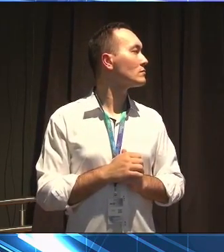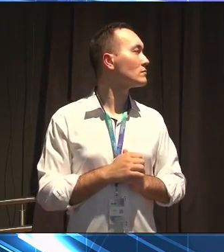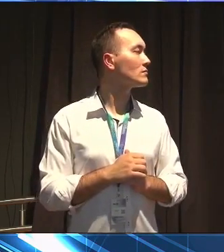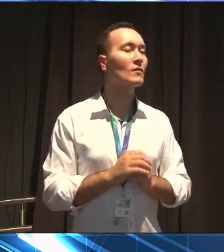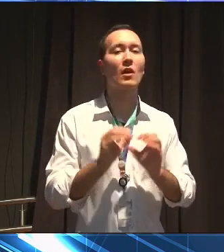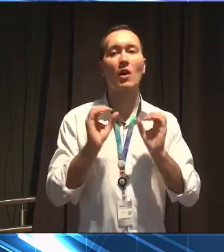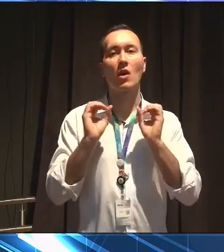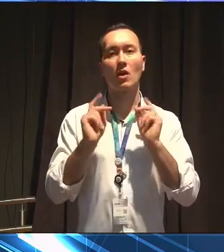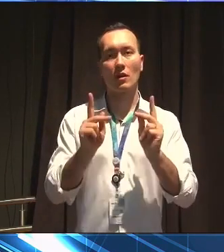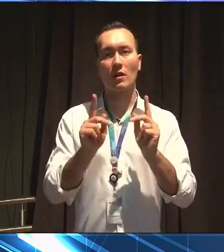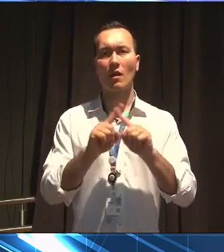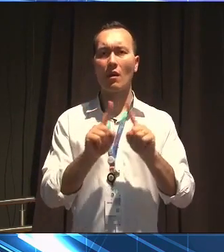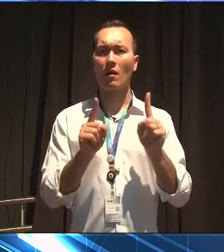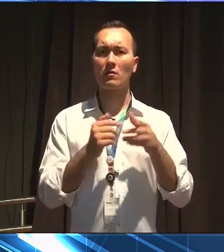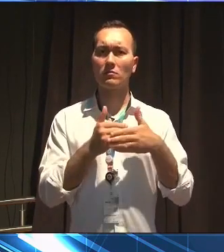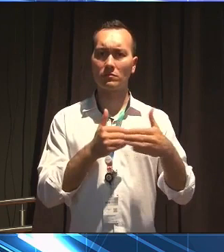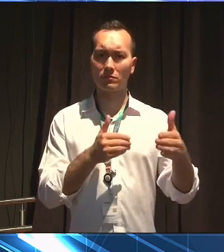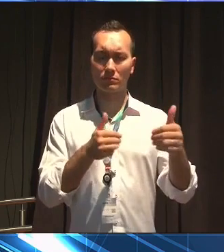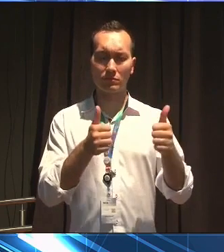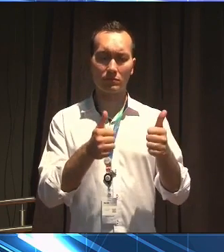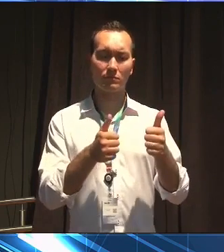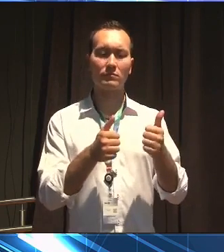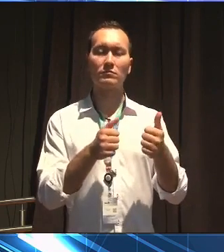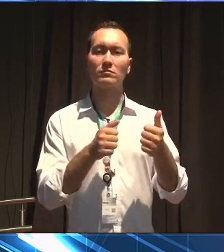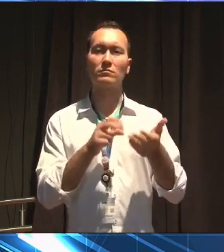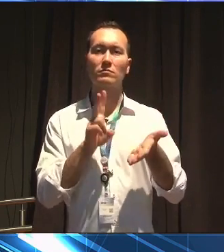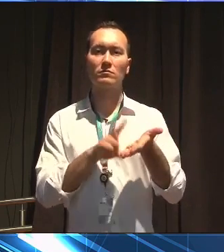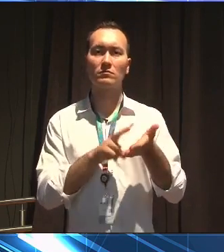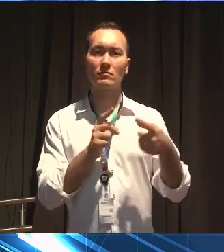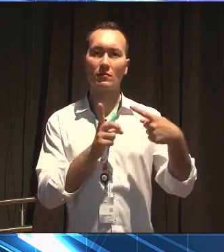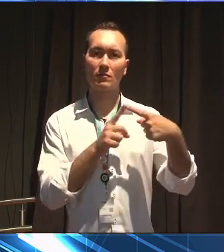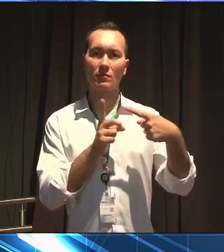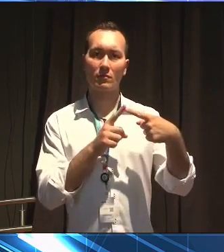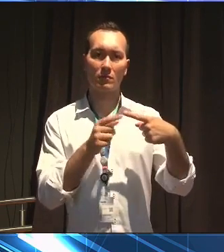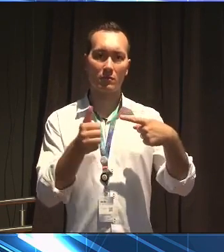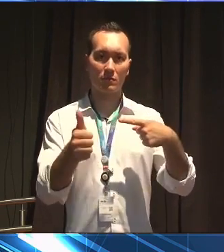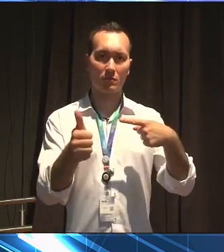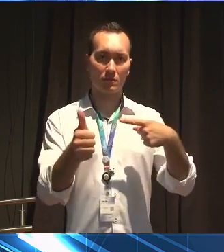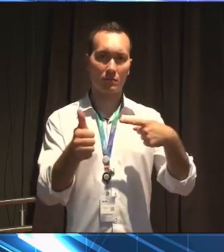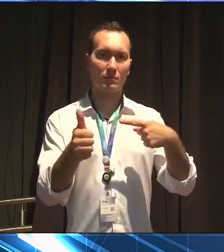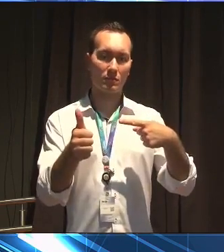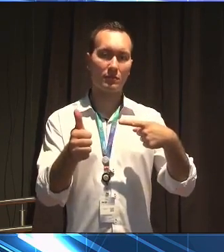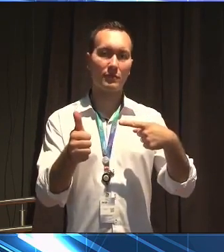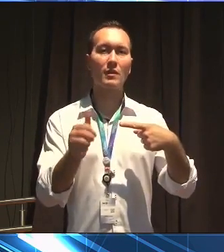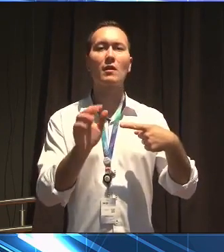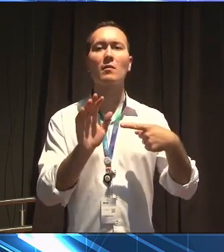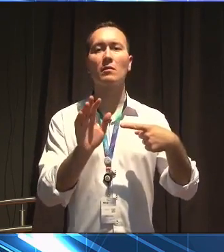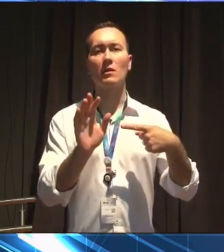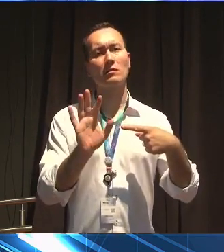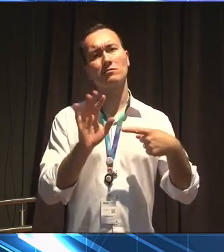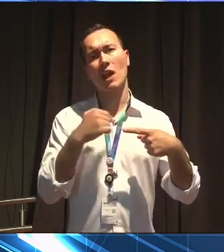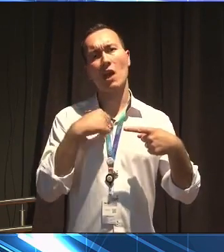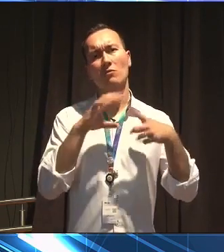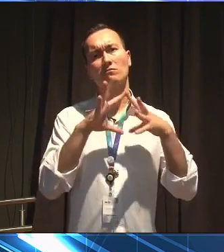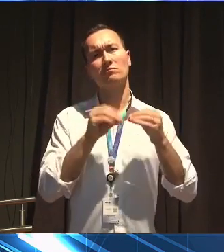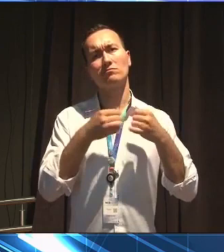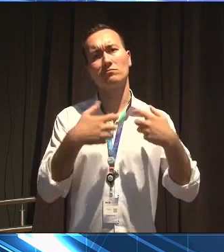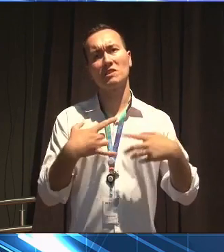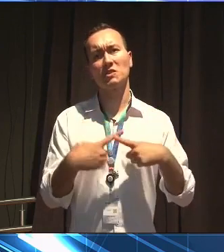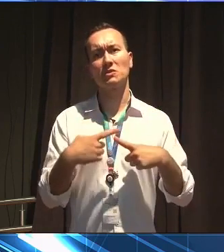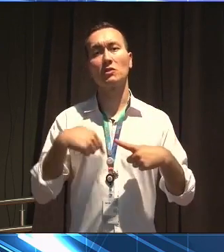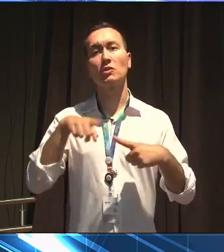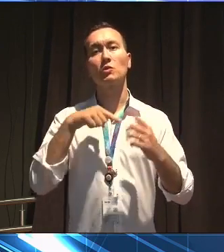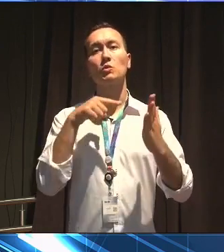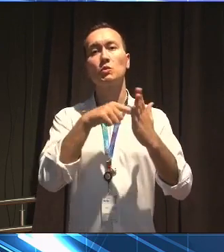Mas agora, a gente viu a autorização e eu quis só pincelar ela. Porque qual que é o nosso objetivo? Porque geralmente, lá